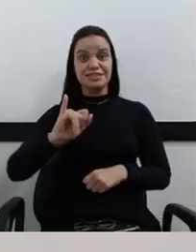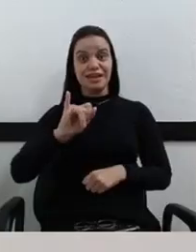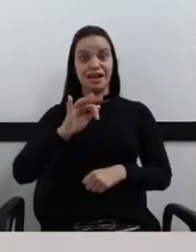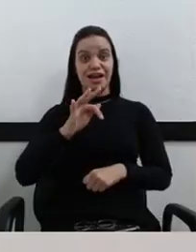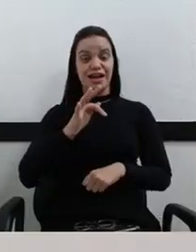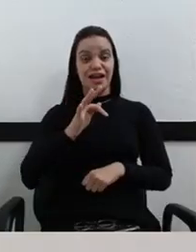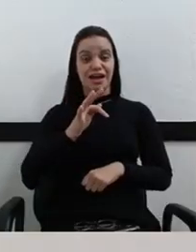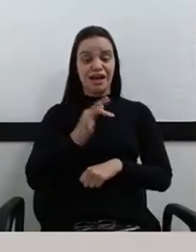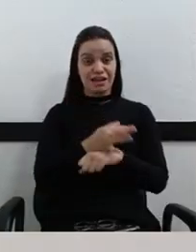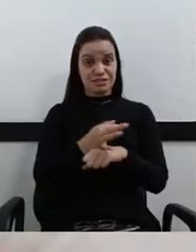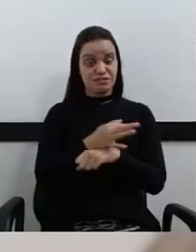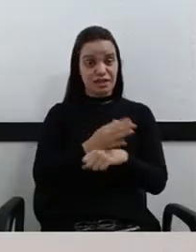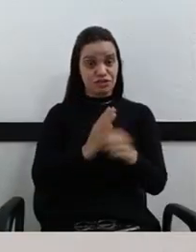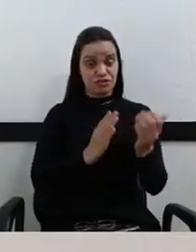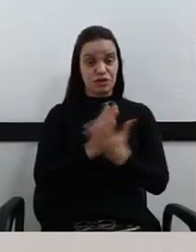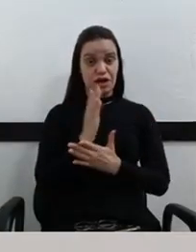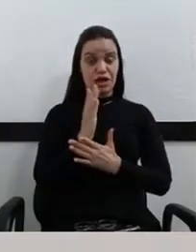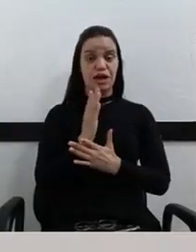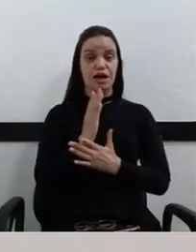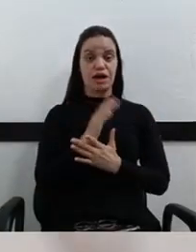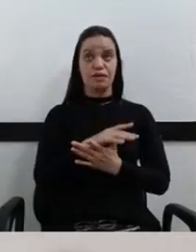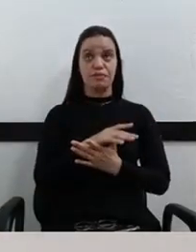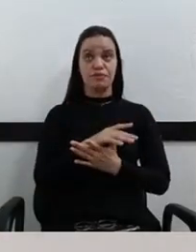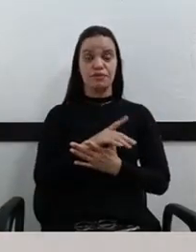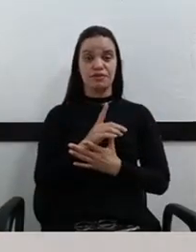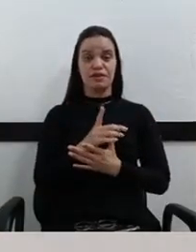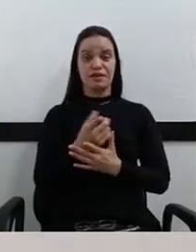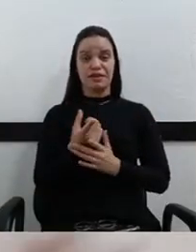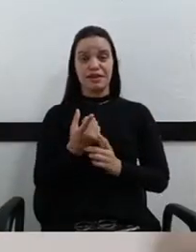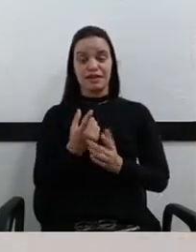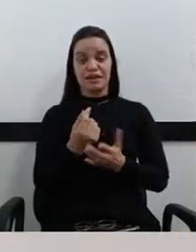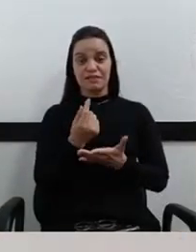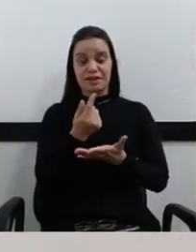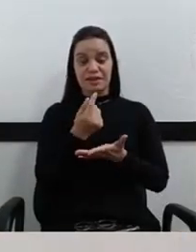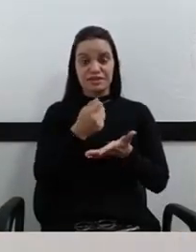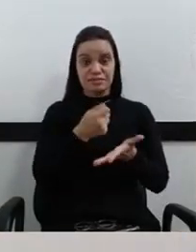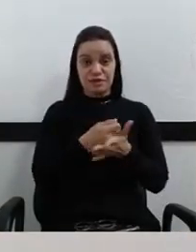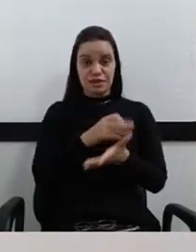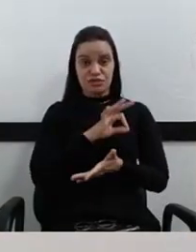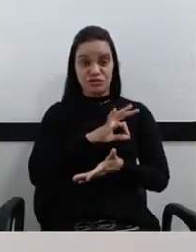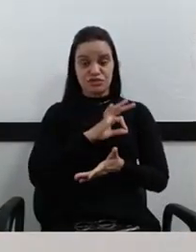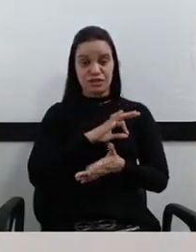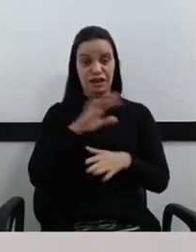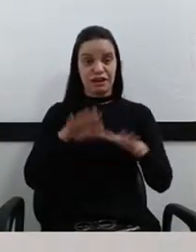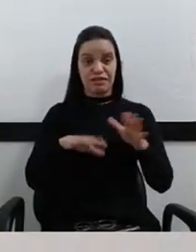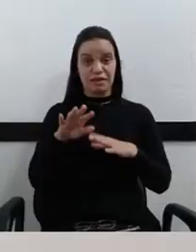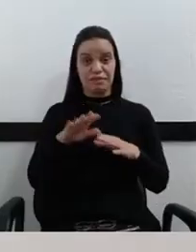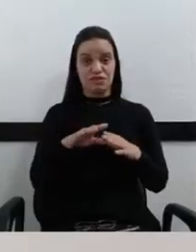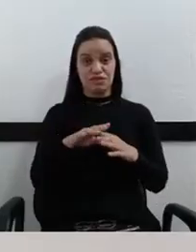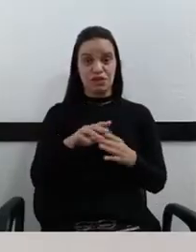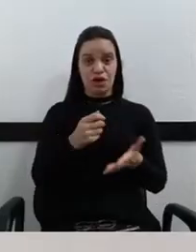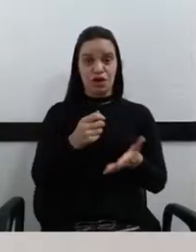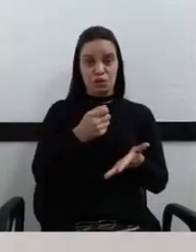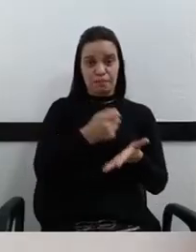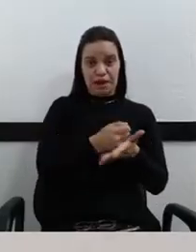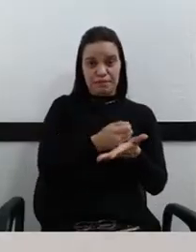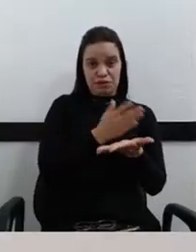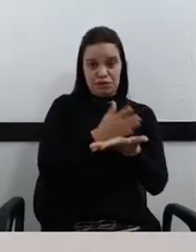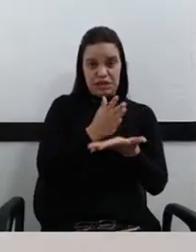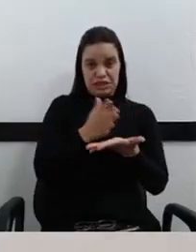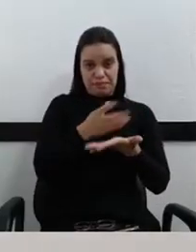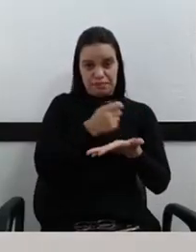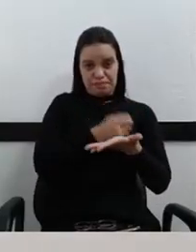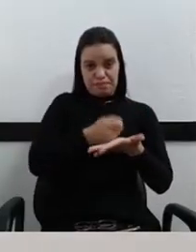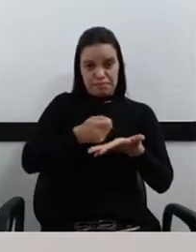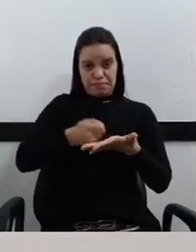indeferidas, o gozo, aí essa pessoa vai ter direito a receber, ela vai receber conforme o cronograma ou conforme aquele pagamento parcelado que definiu-se